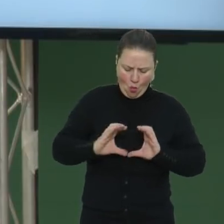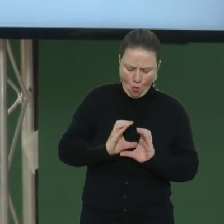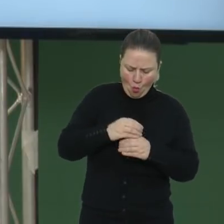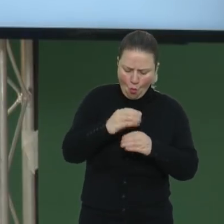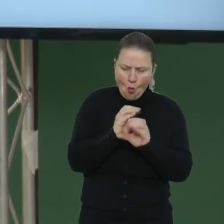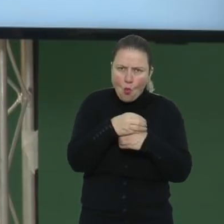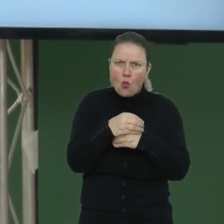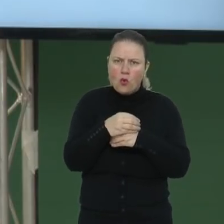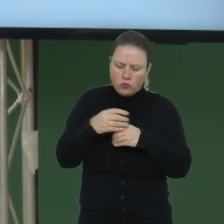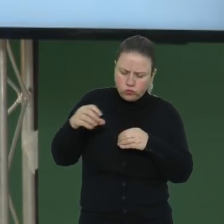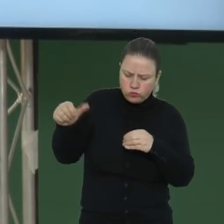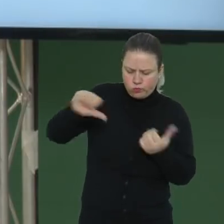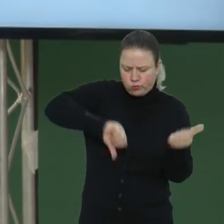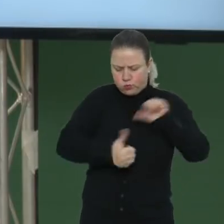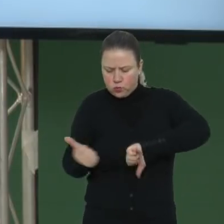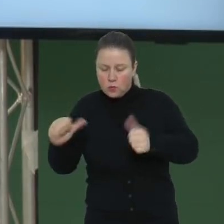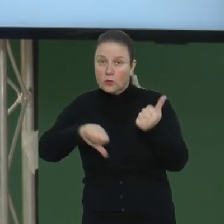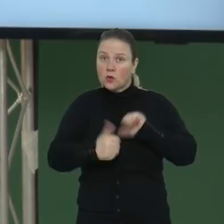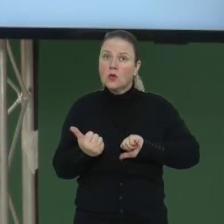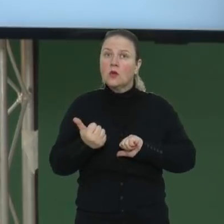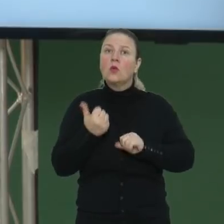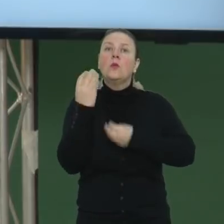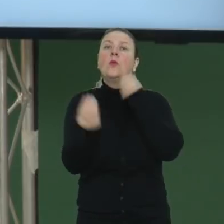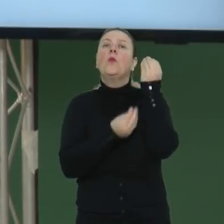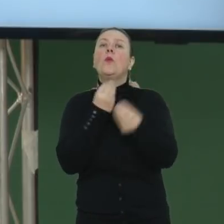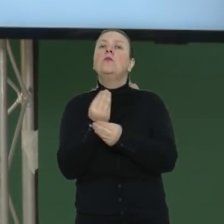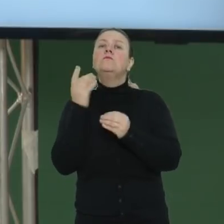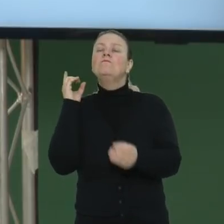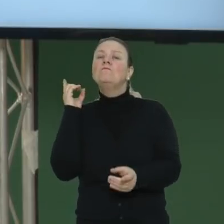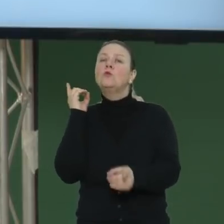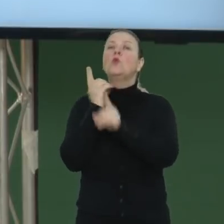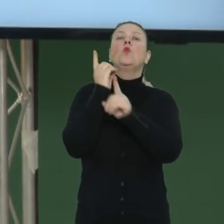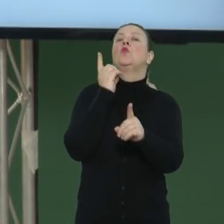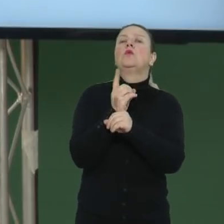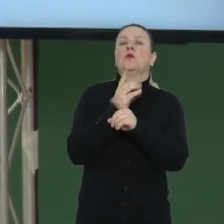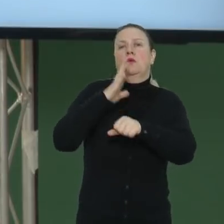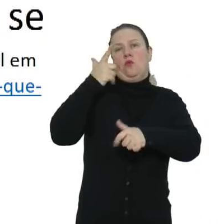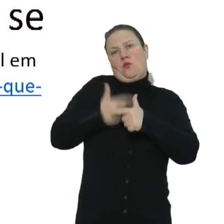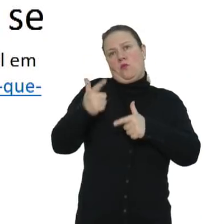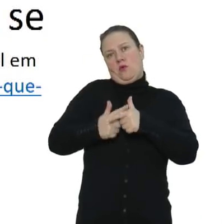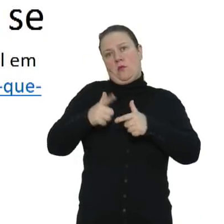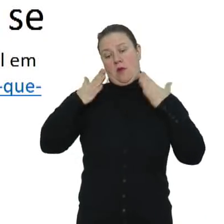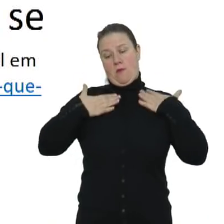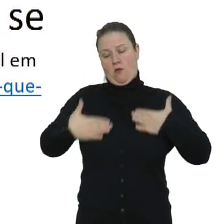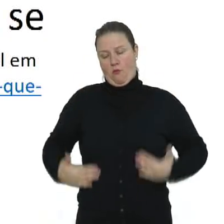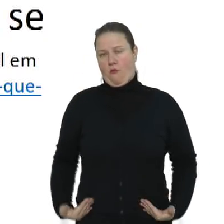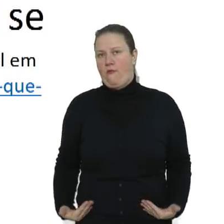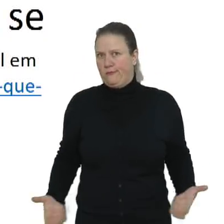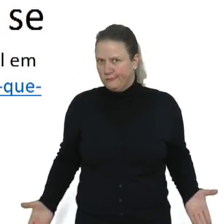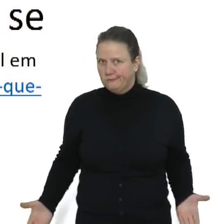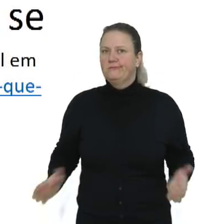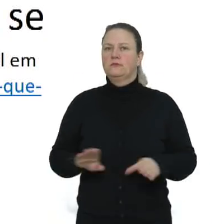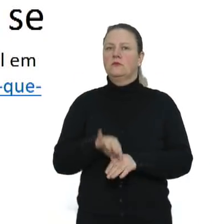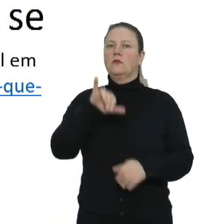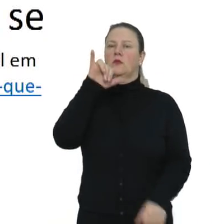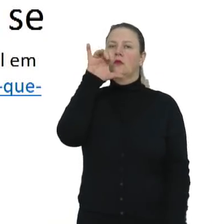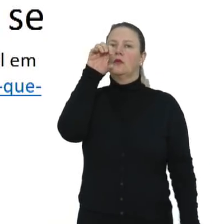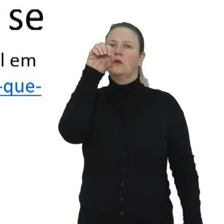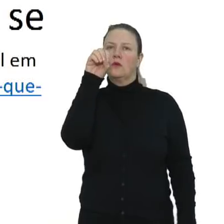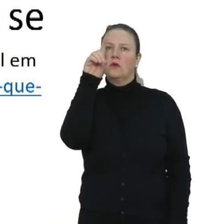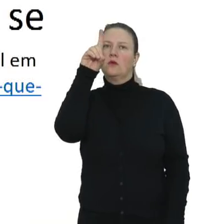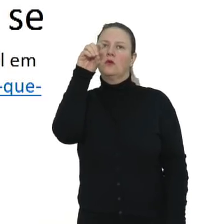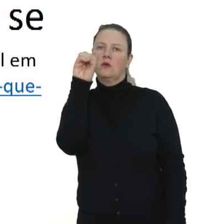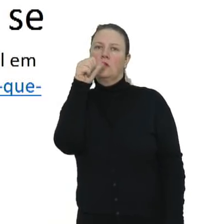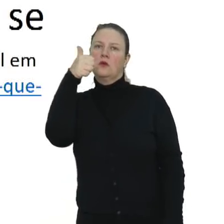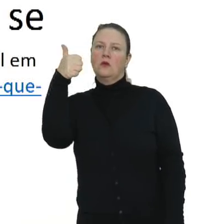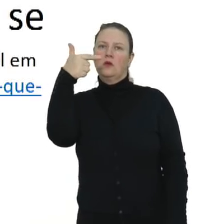serve para se conhecerem um pouquinho. Mas como que funciona isso na nossa função exponencial? O iodo 123 é conveniente nessa